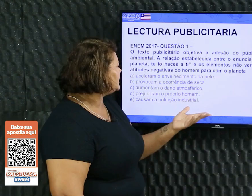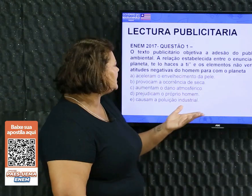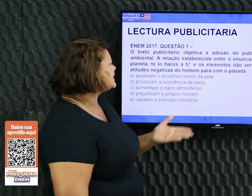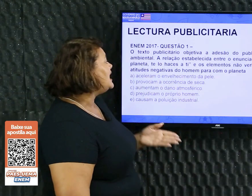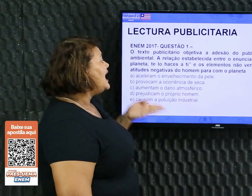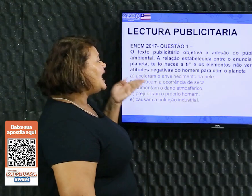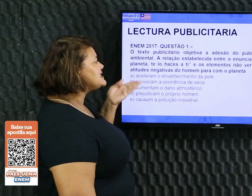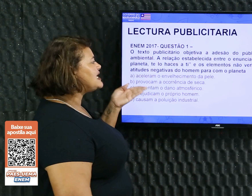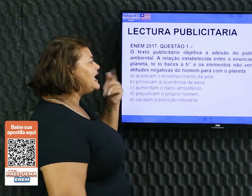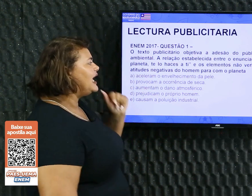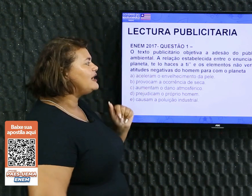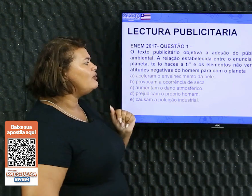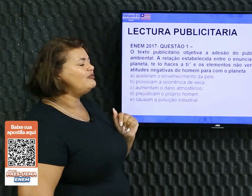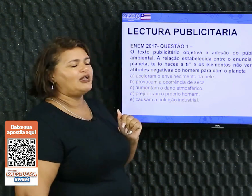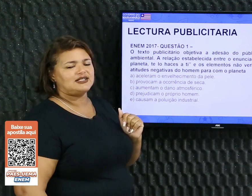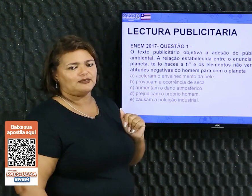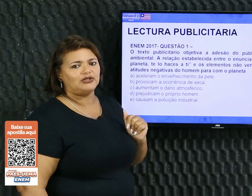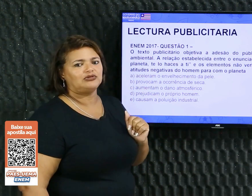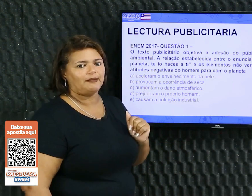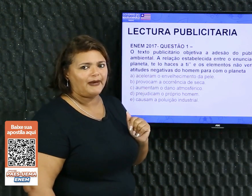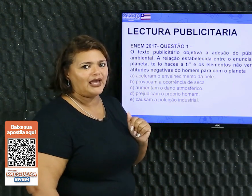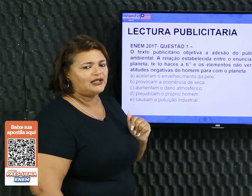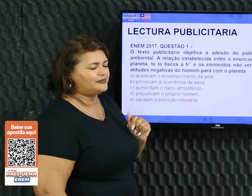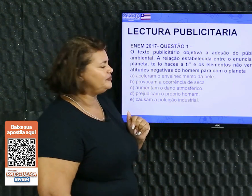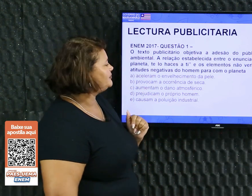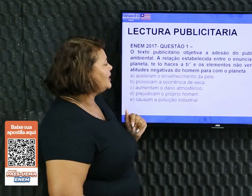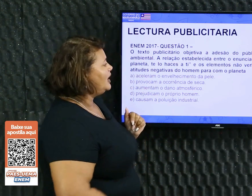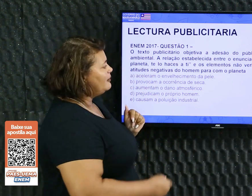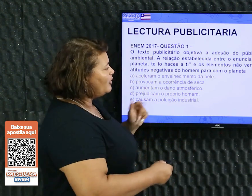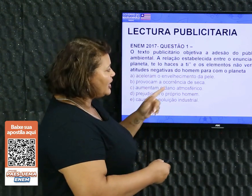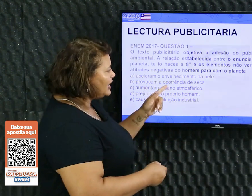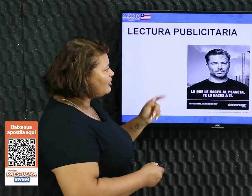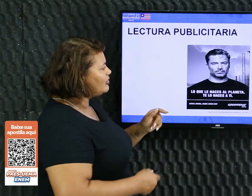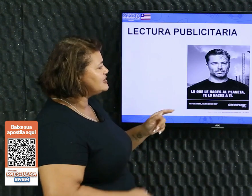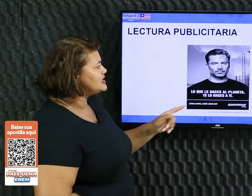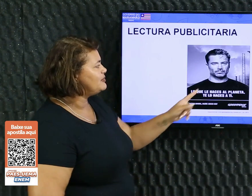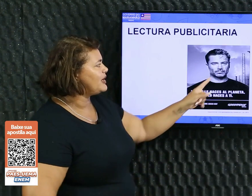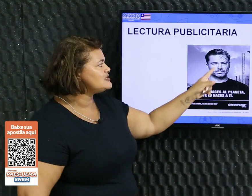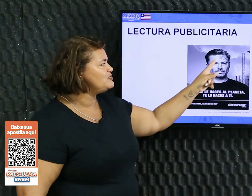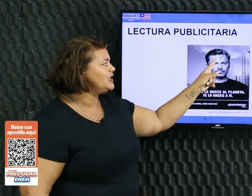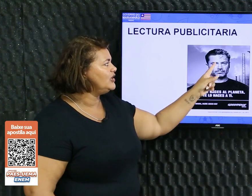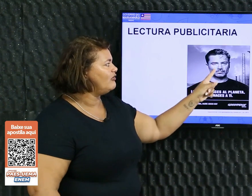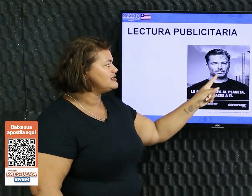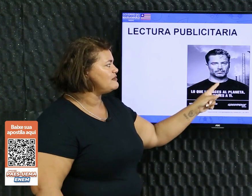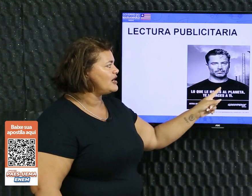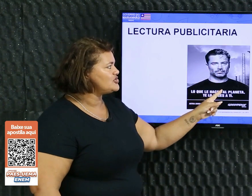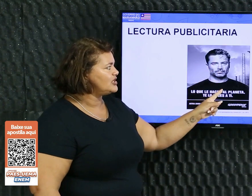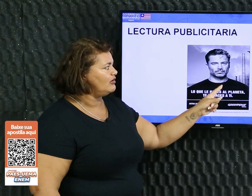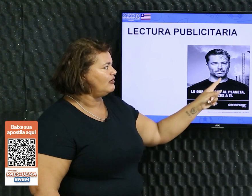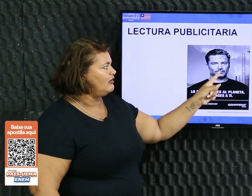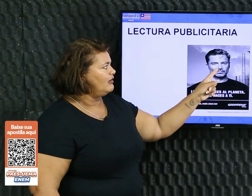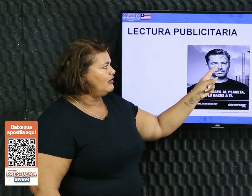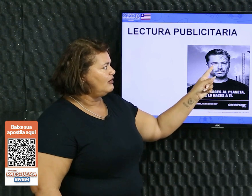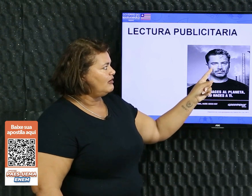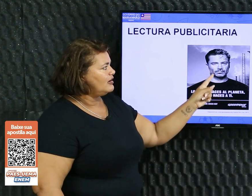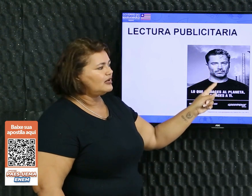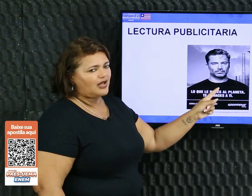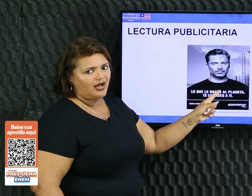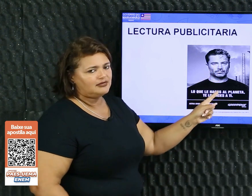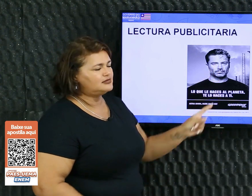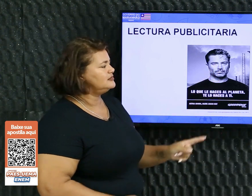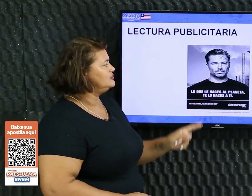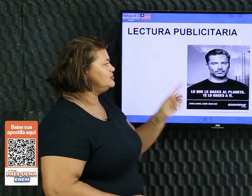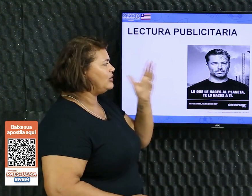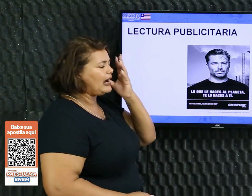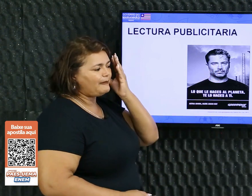com o planeta aceleram o envelhecimento da pele. Por que ele colocou isso aqui? Por causa disso bem aqui, ó, essa imagem aqui, ó,